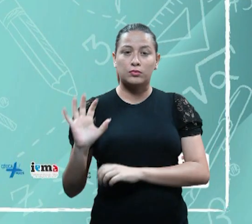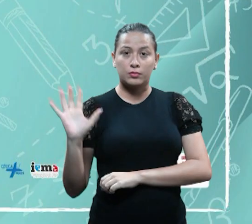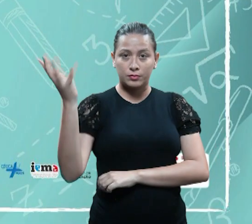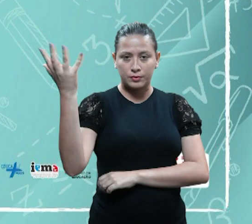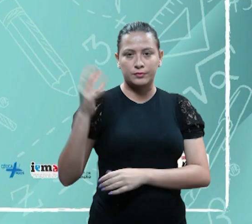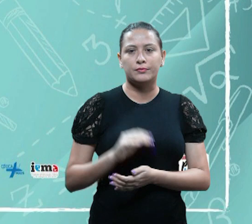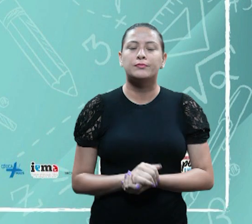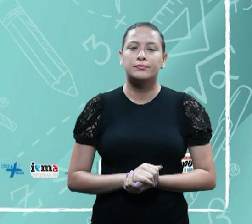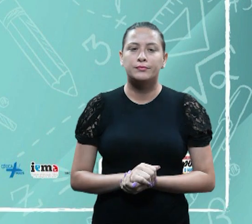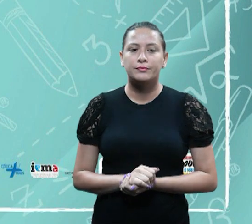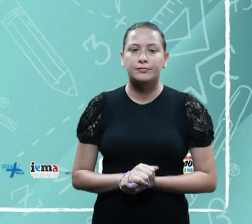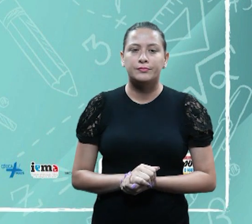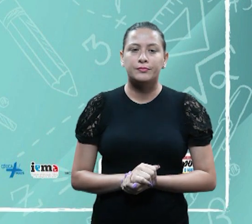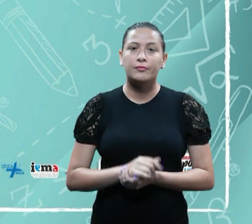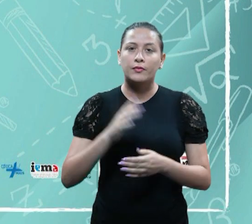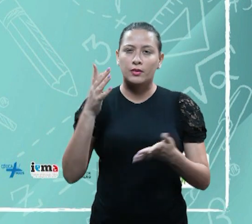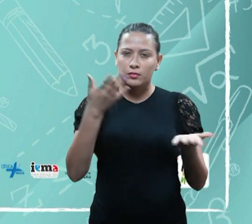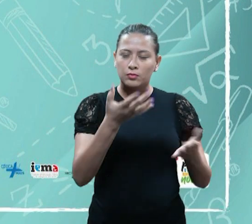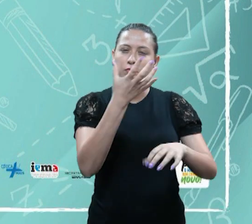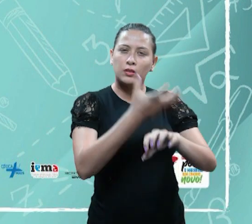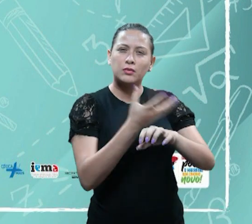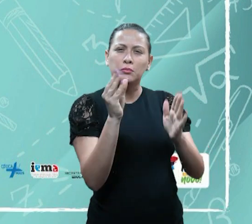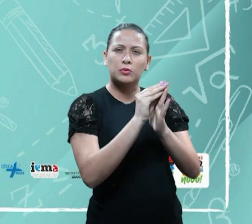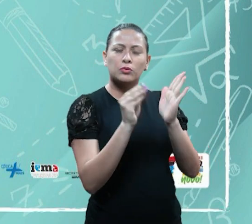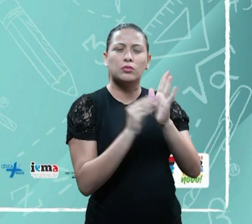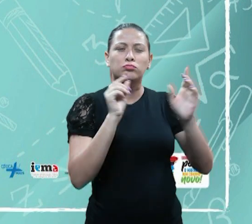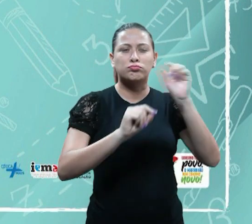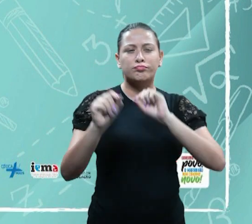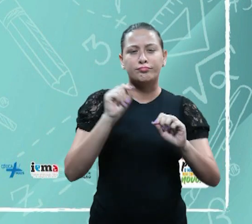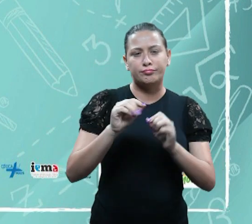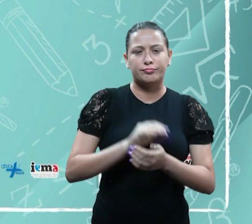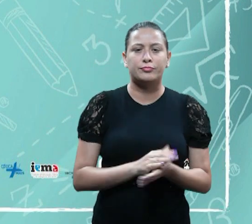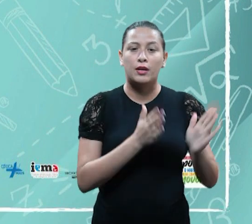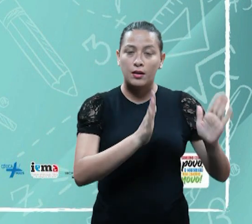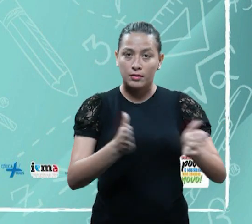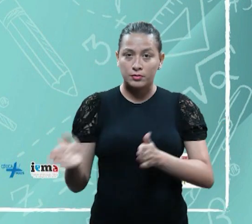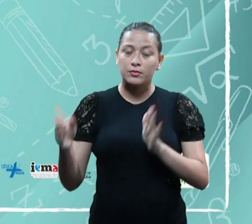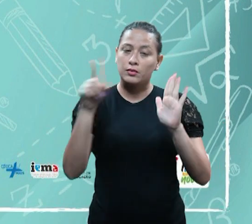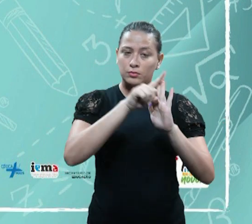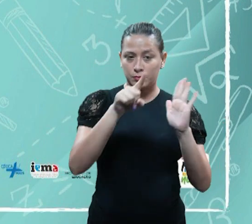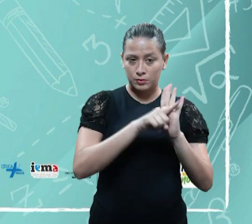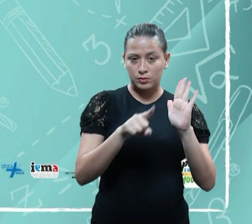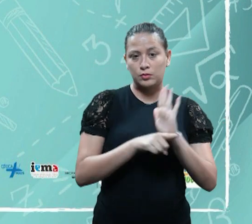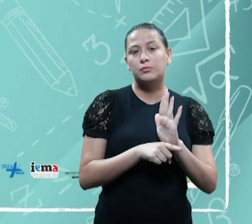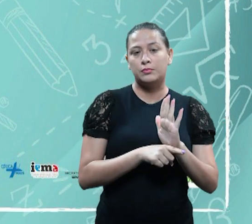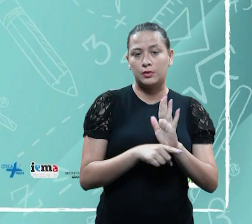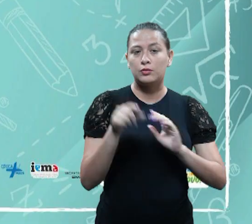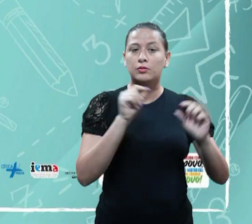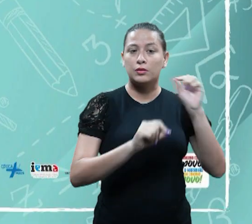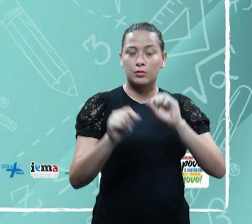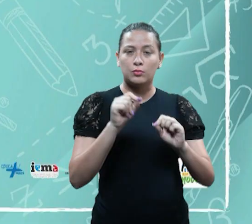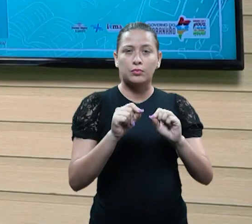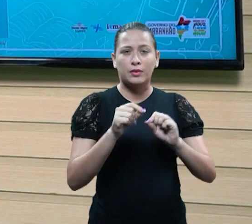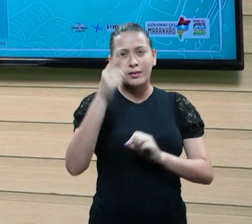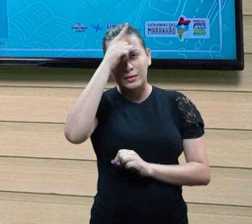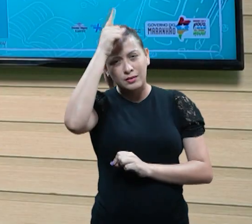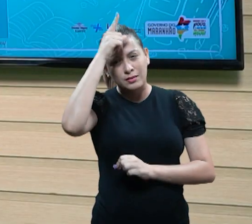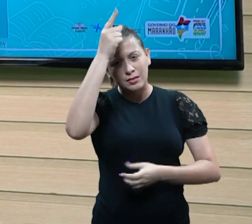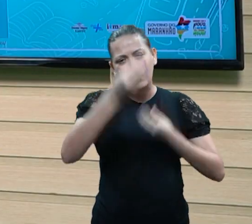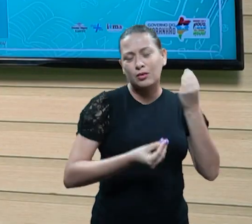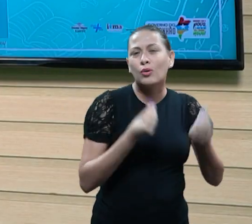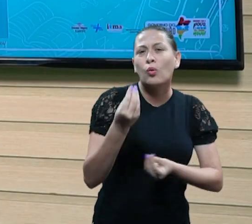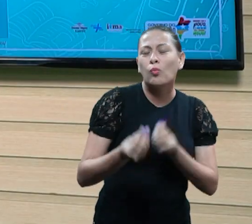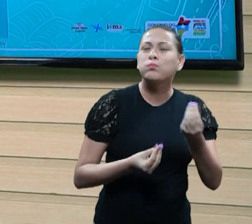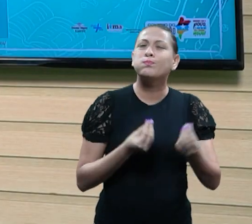gente vai abordar dentro dessa disciplina? As fases do processo de planejamento, que é a concepção, que é